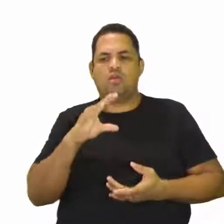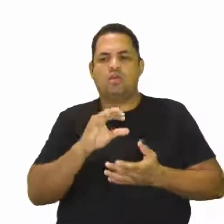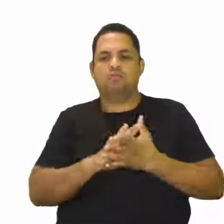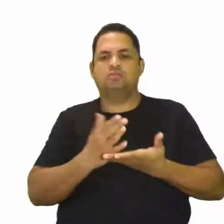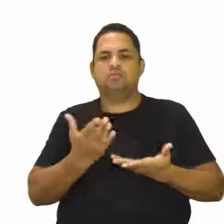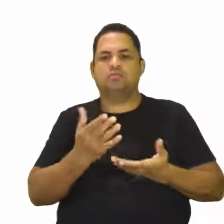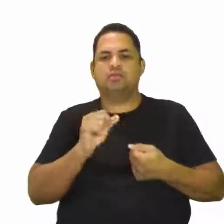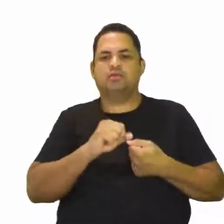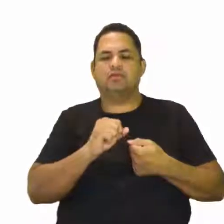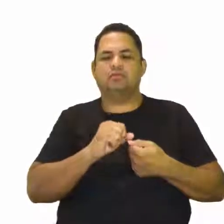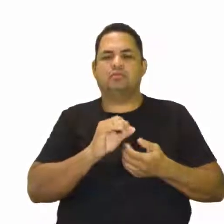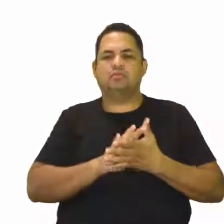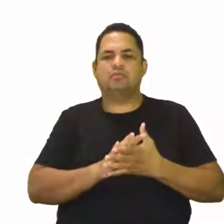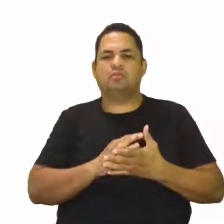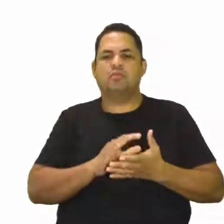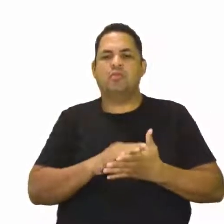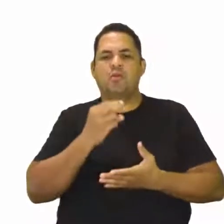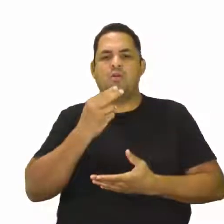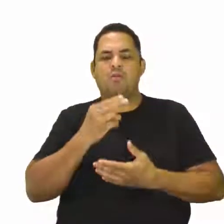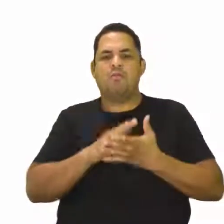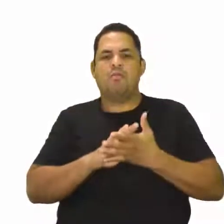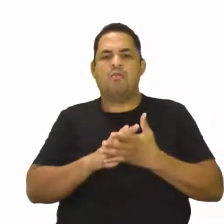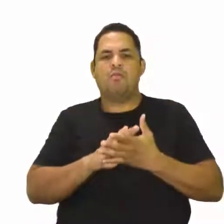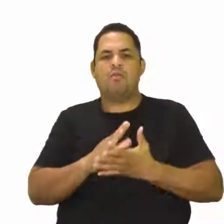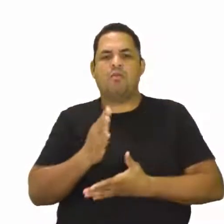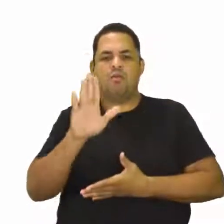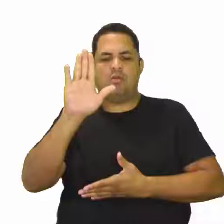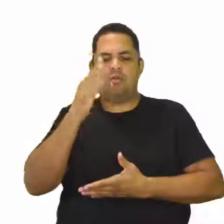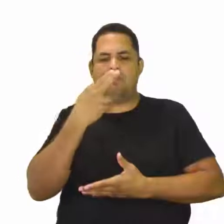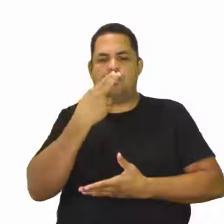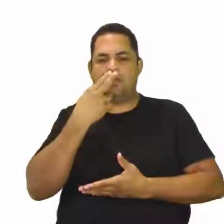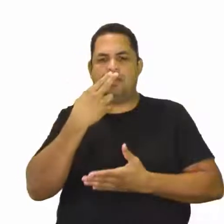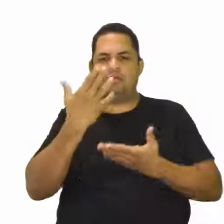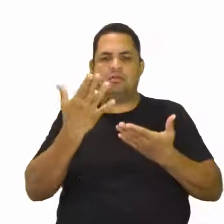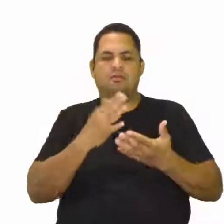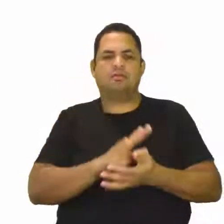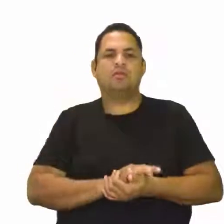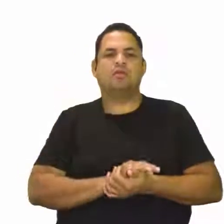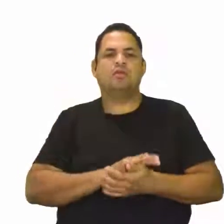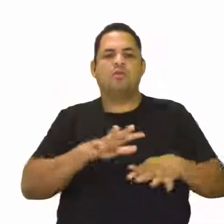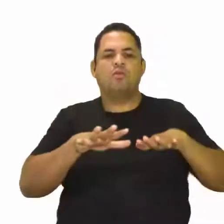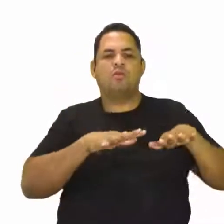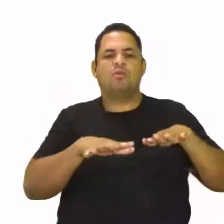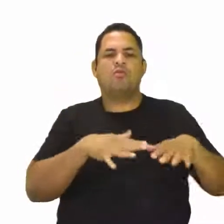por Hitler. E esse movimento sionista é um movimento muito forte.